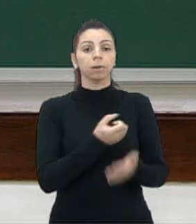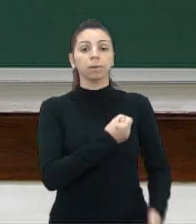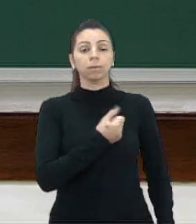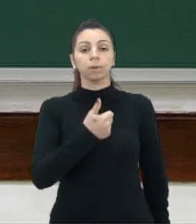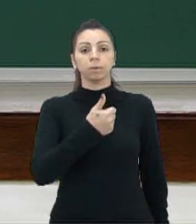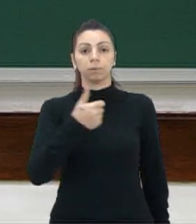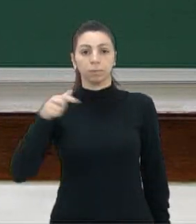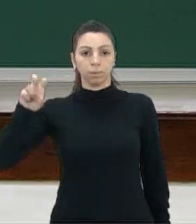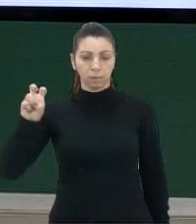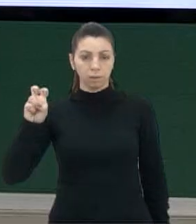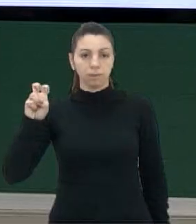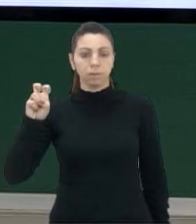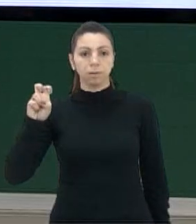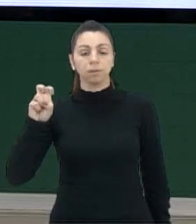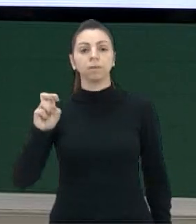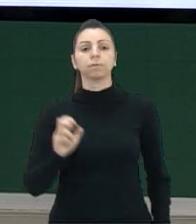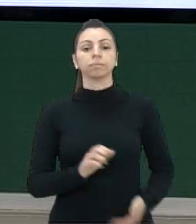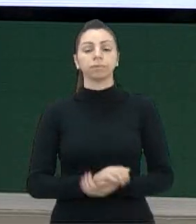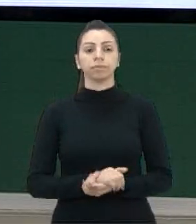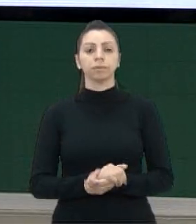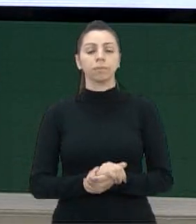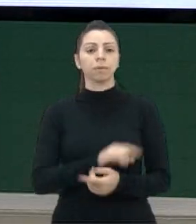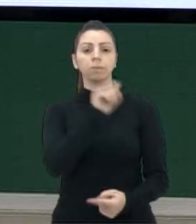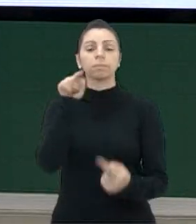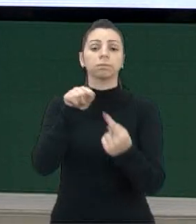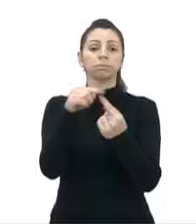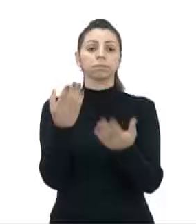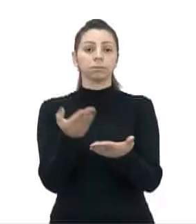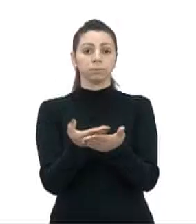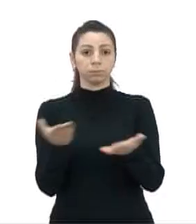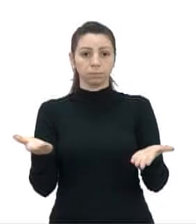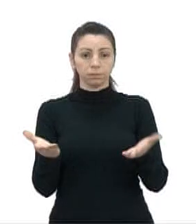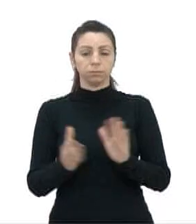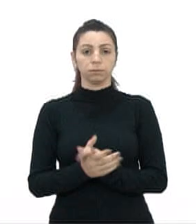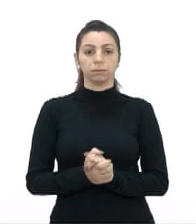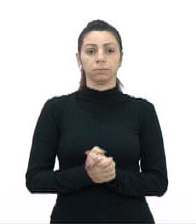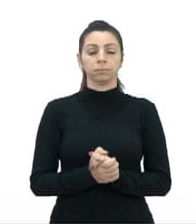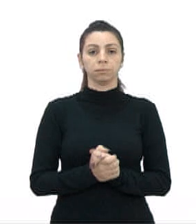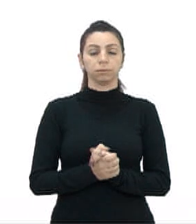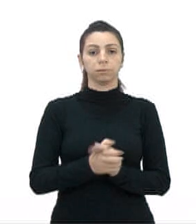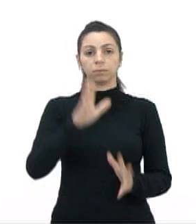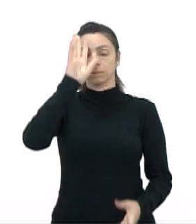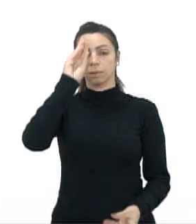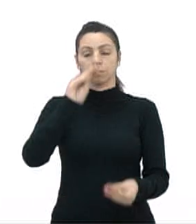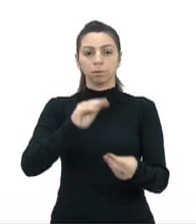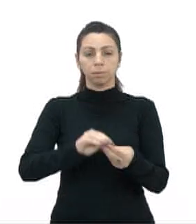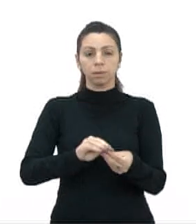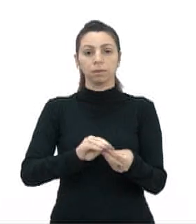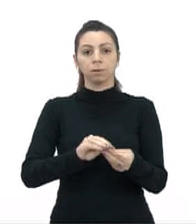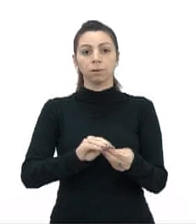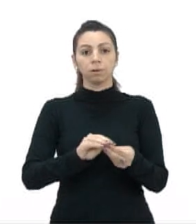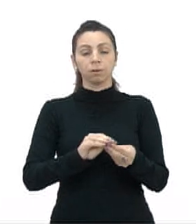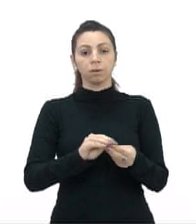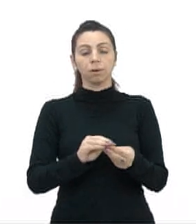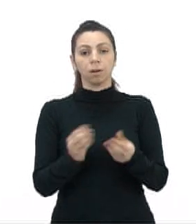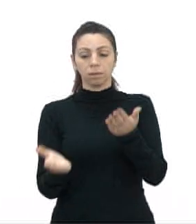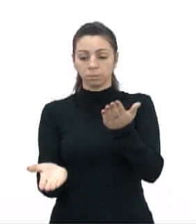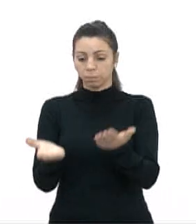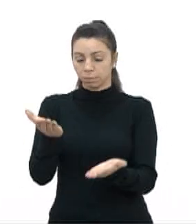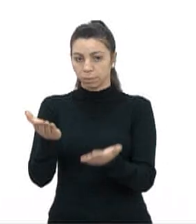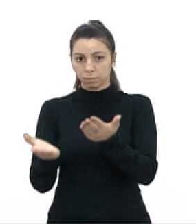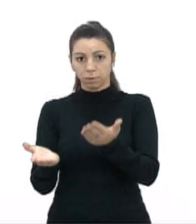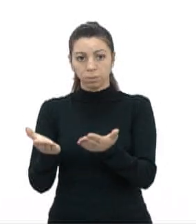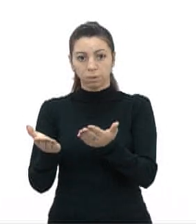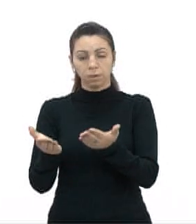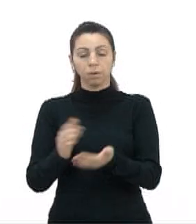conteúdos. Então, o objetivo da aula de hoje é entender as proporções das reações químicas, relacionar essas proporções com